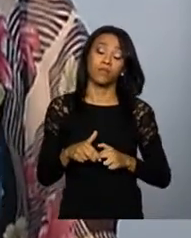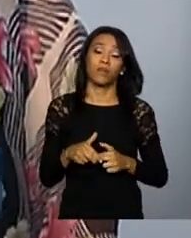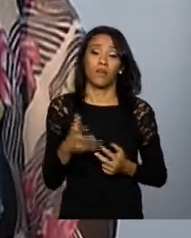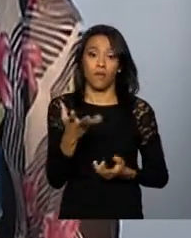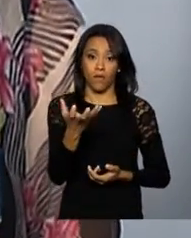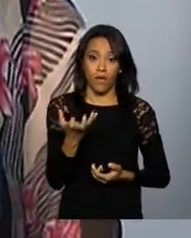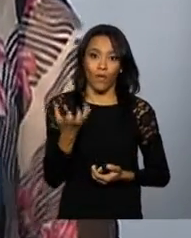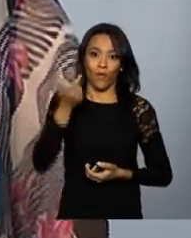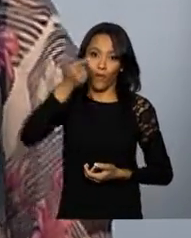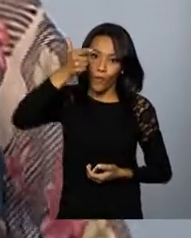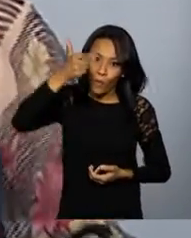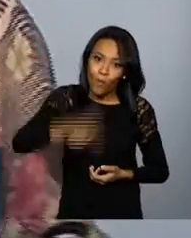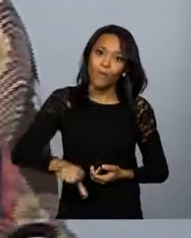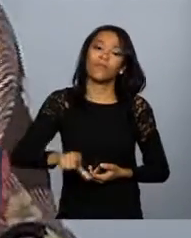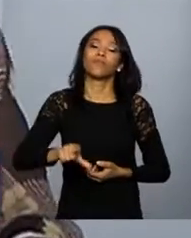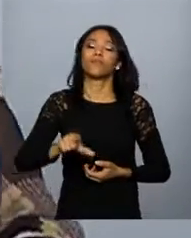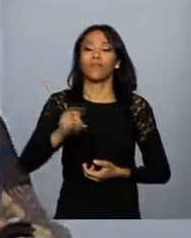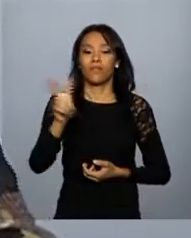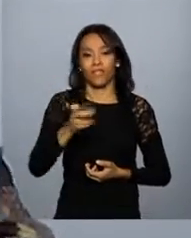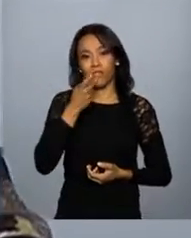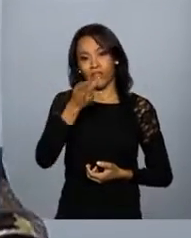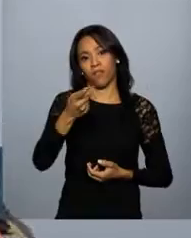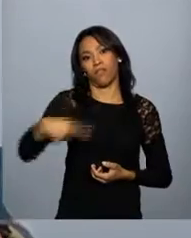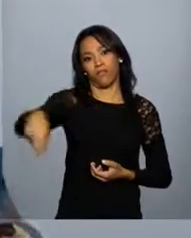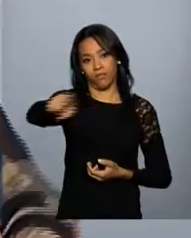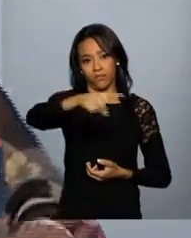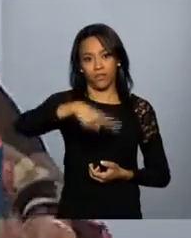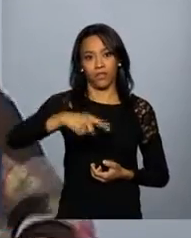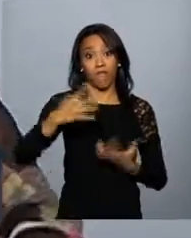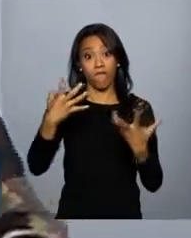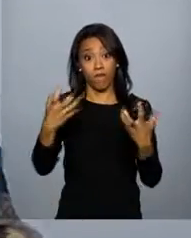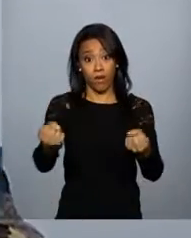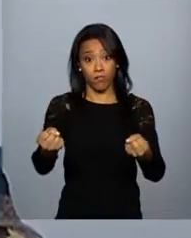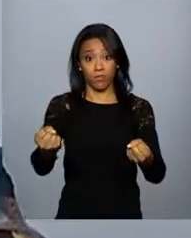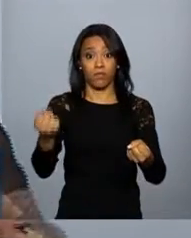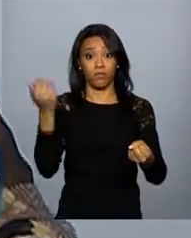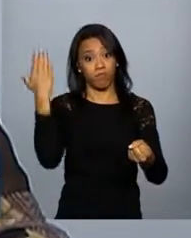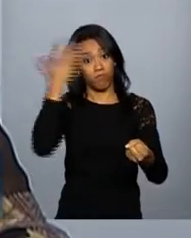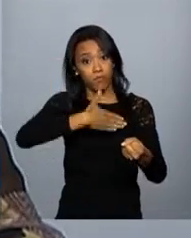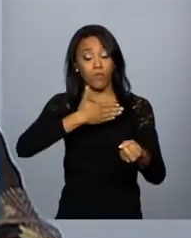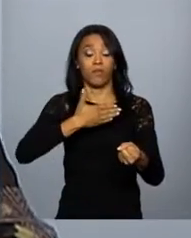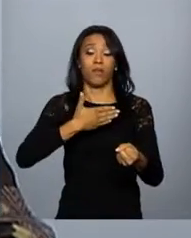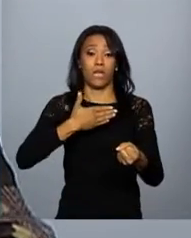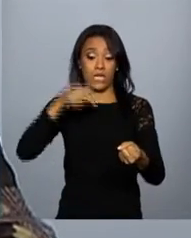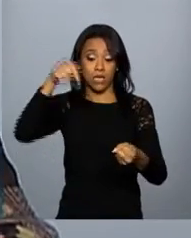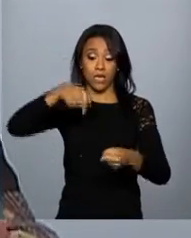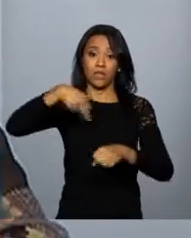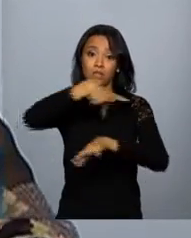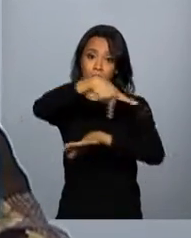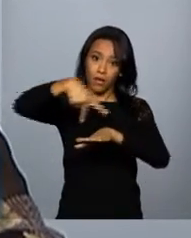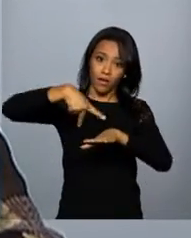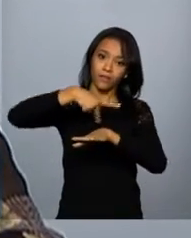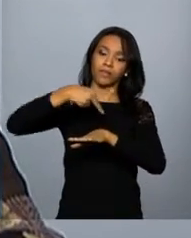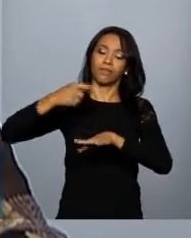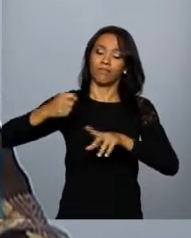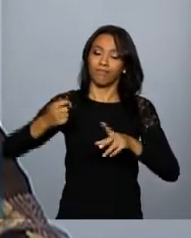queria mais uma vez reiterar a vocês, vamos provar que esse país